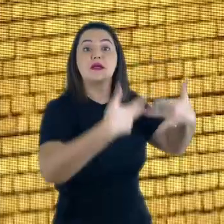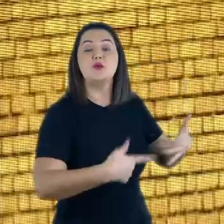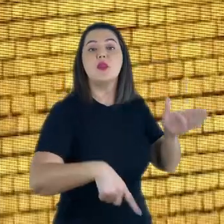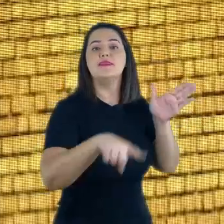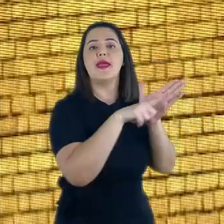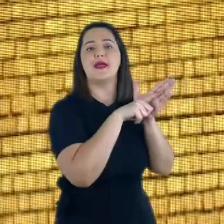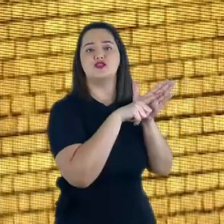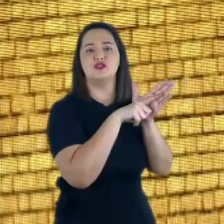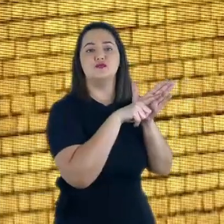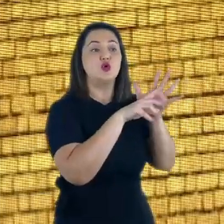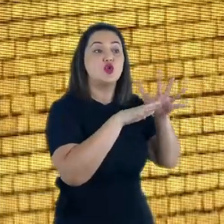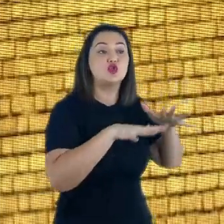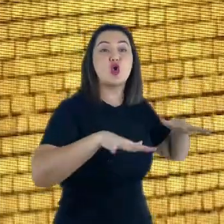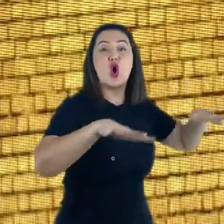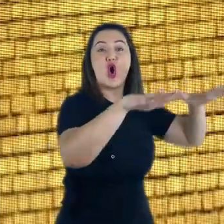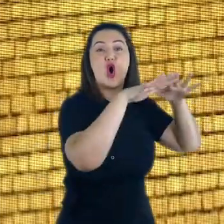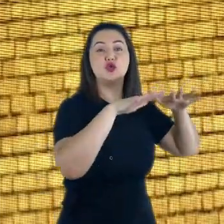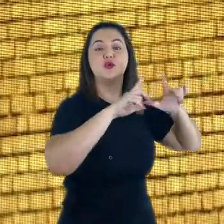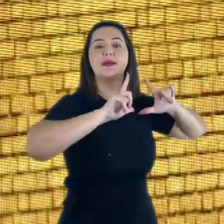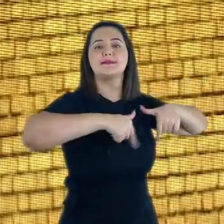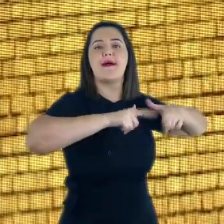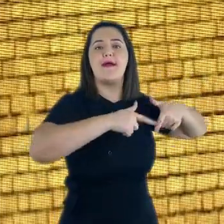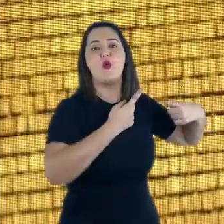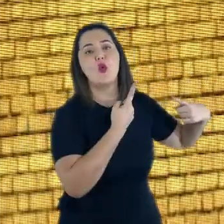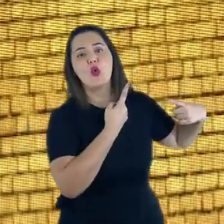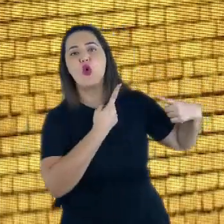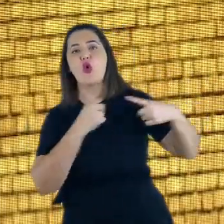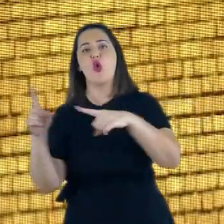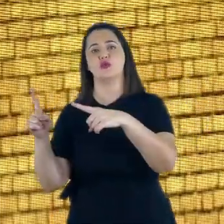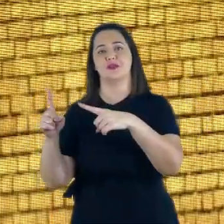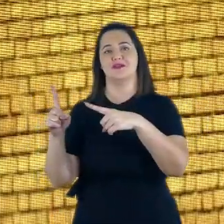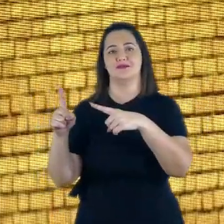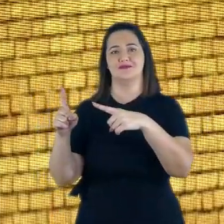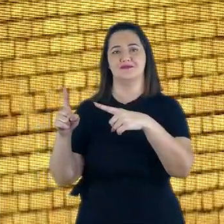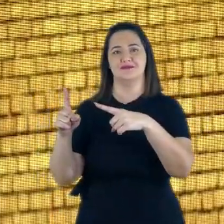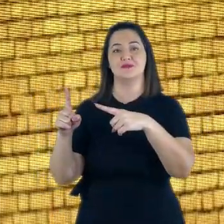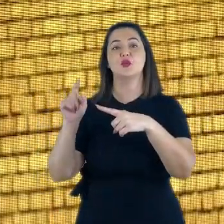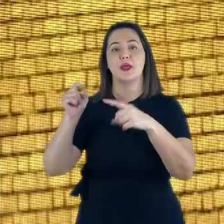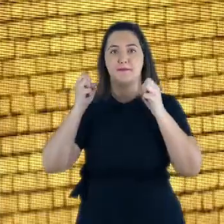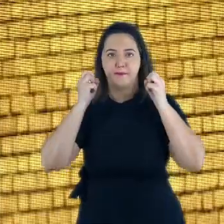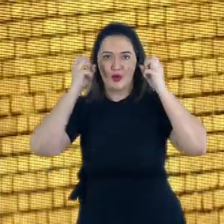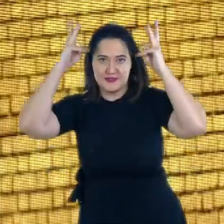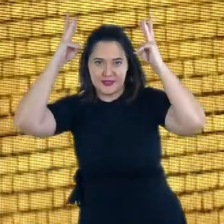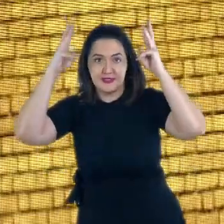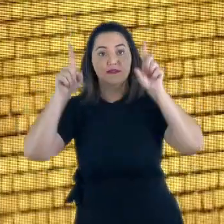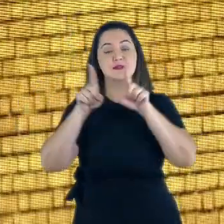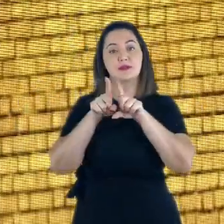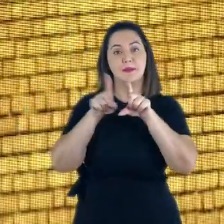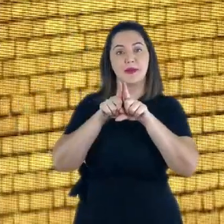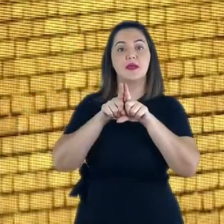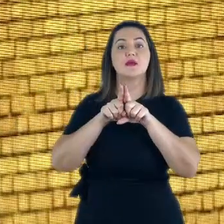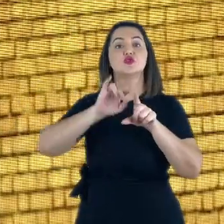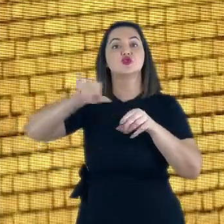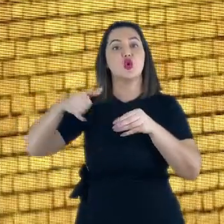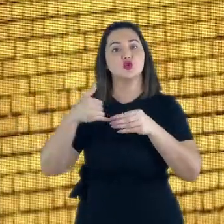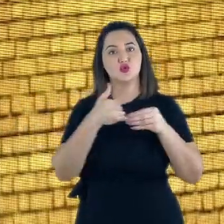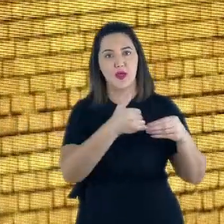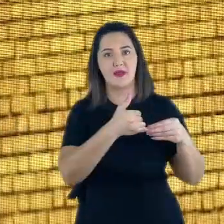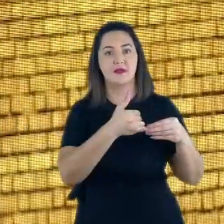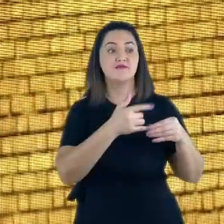a rebelar-se contra Moisés e Arão e também contra o Senhor, rebelarem-se a ponto de